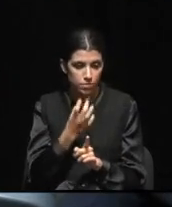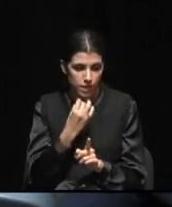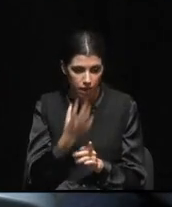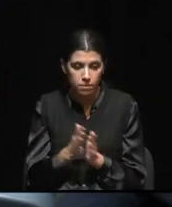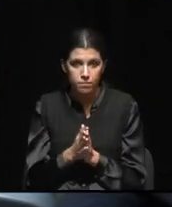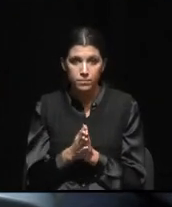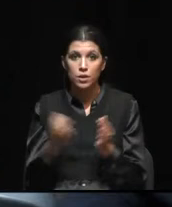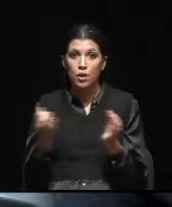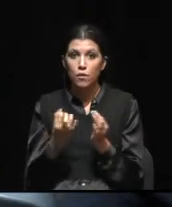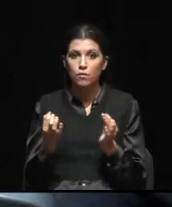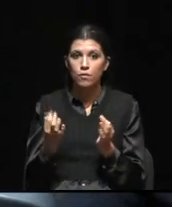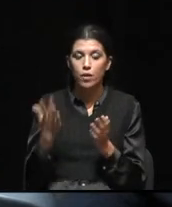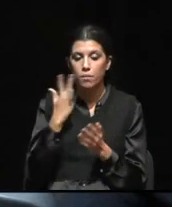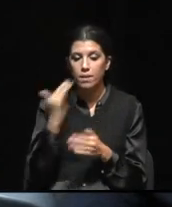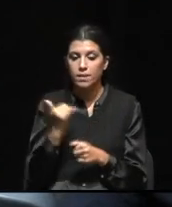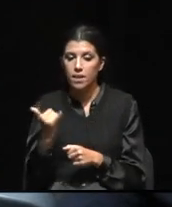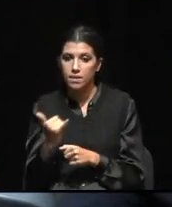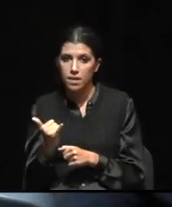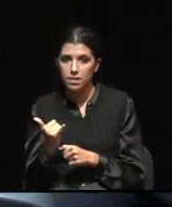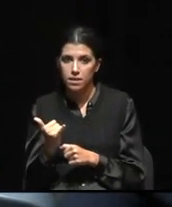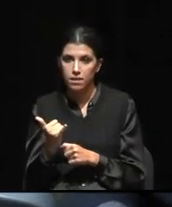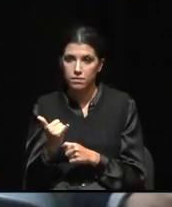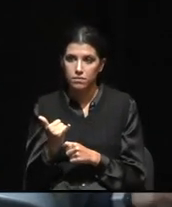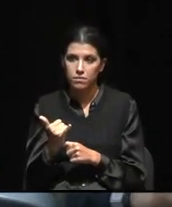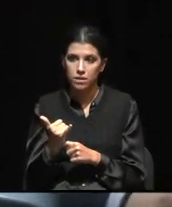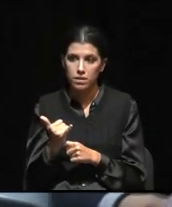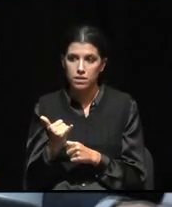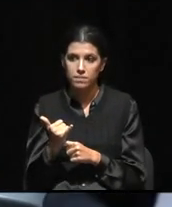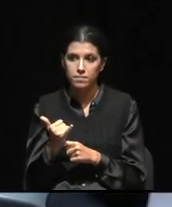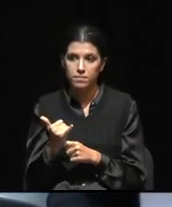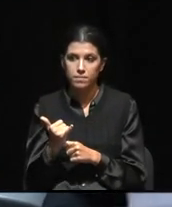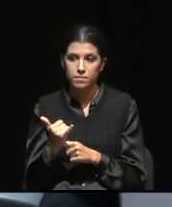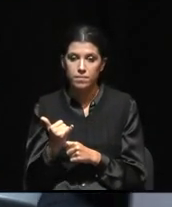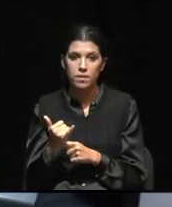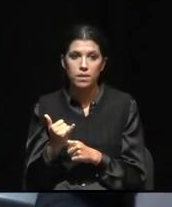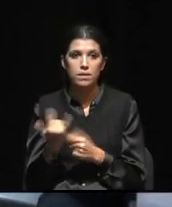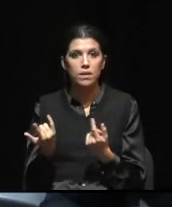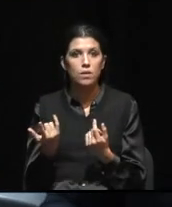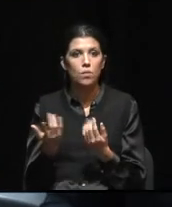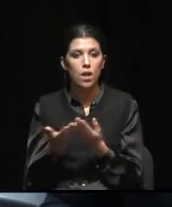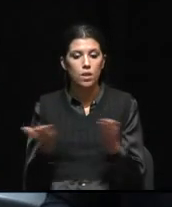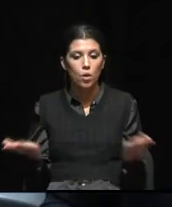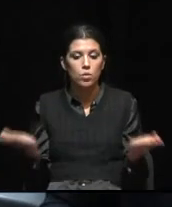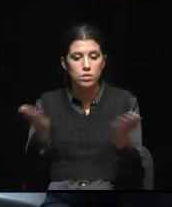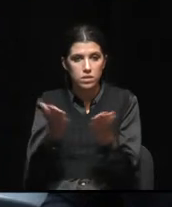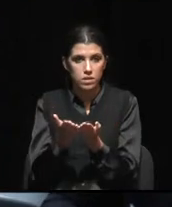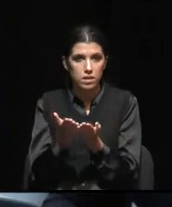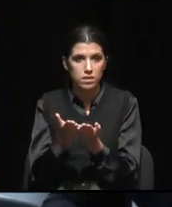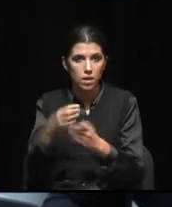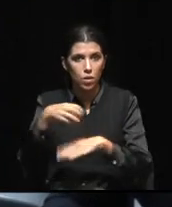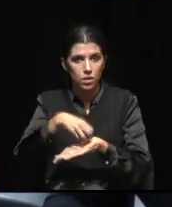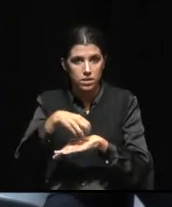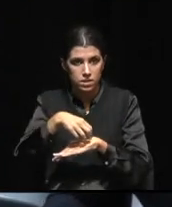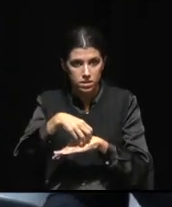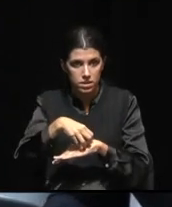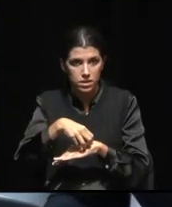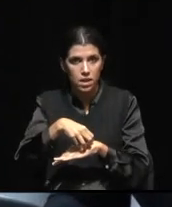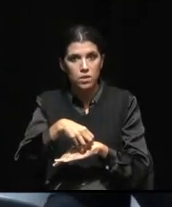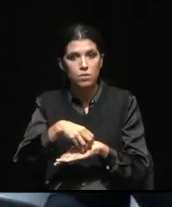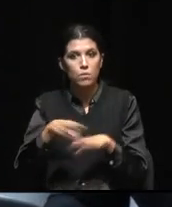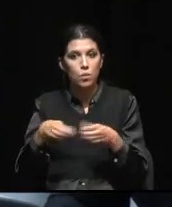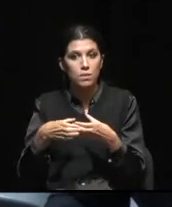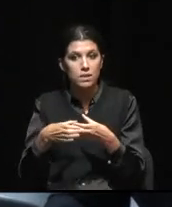mas tendo havido uma tentativa de haver uma conciliação e uma concertação em sede de uma comissão permanente desta